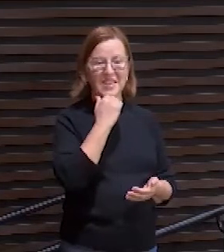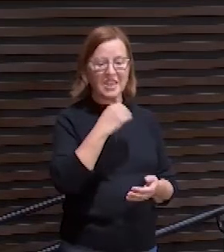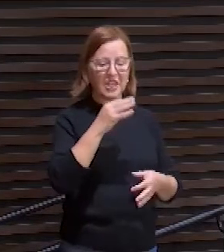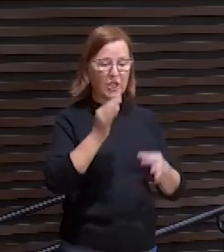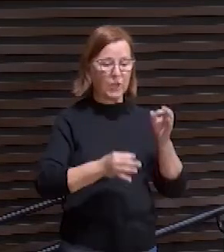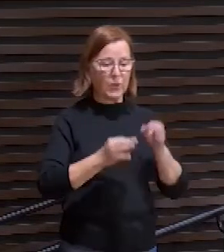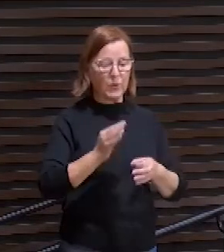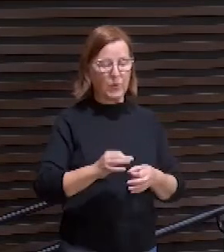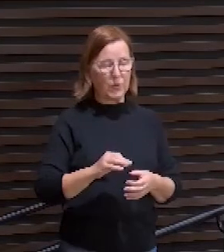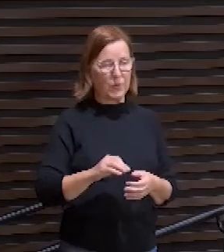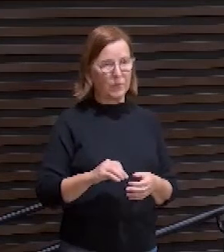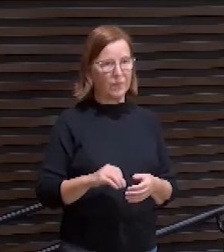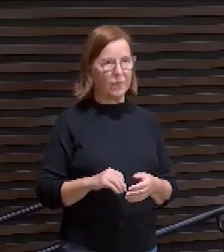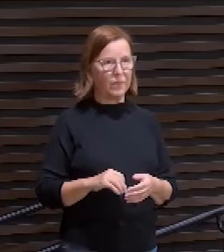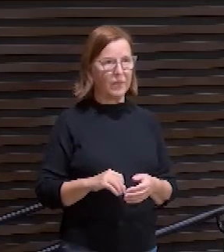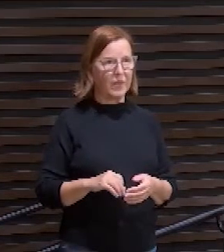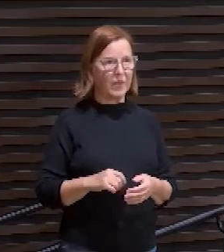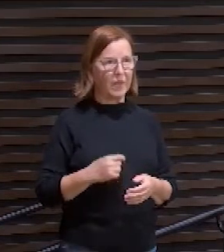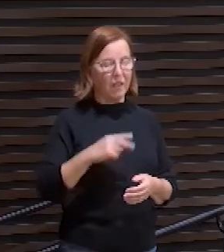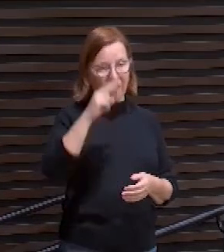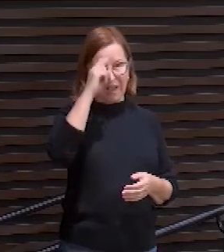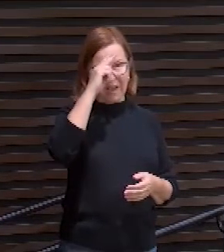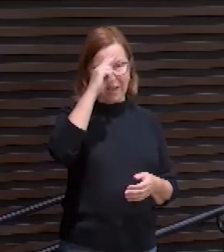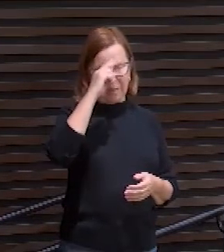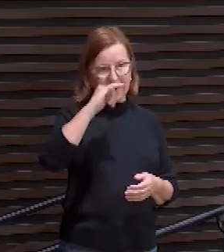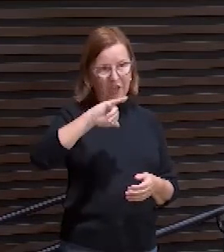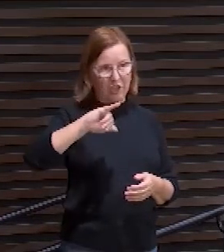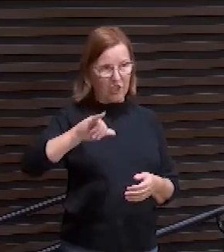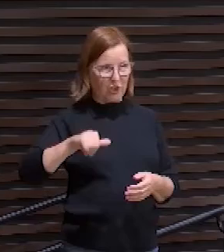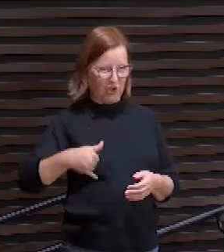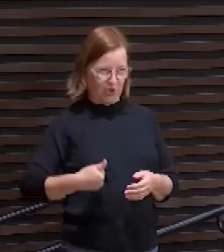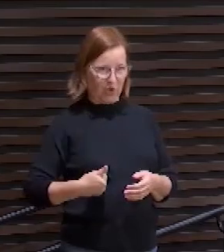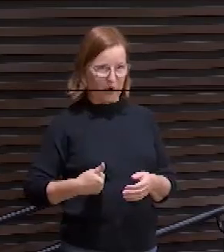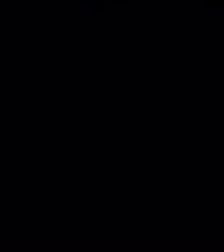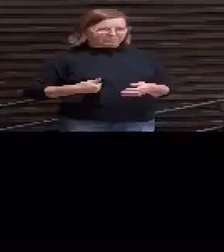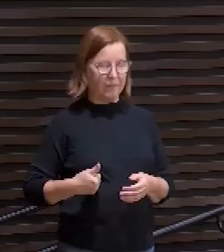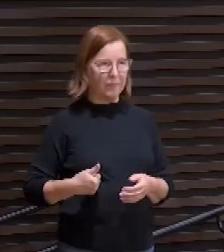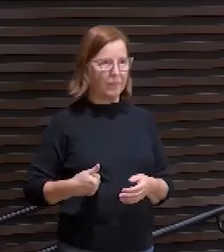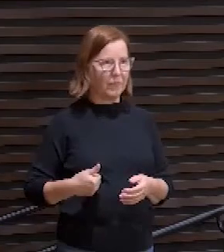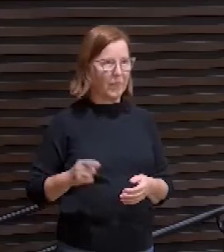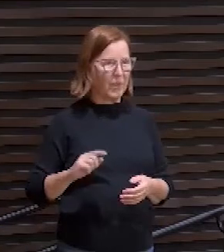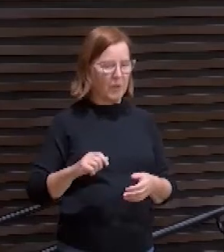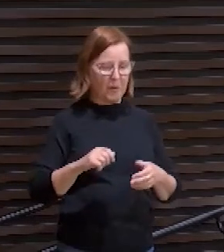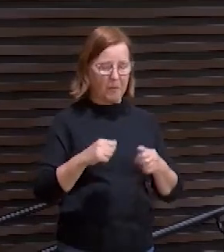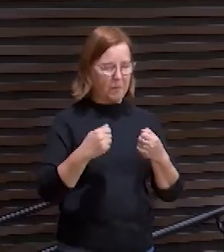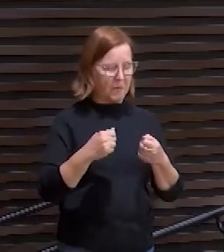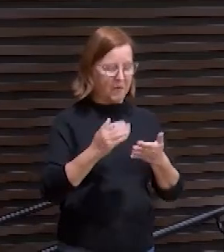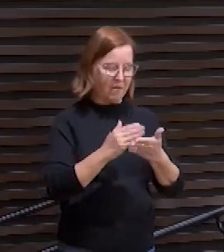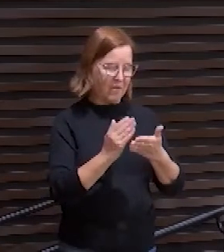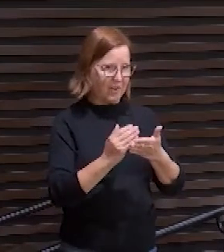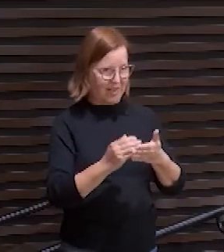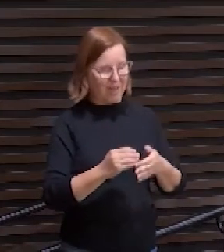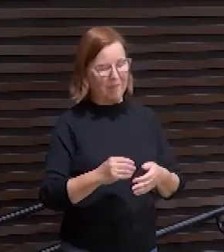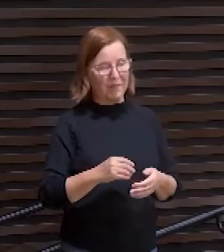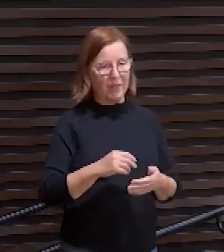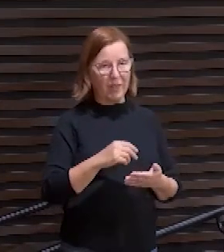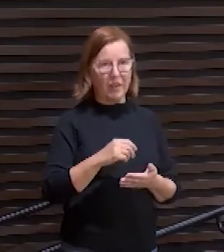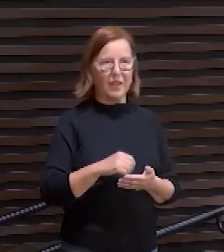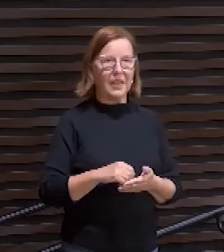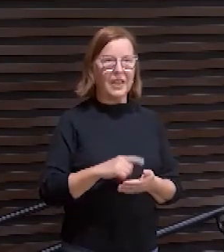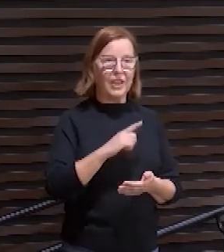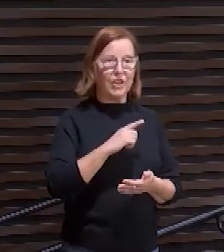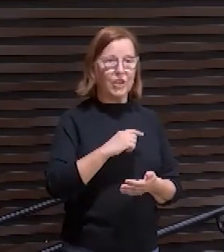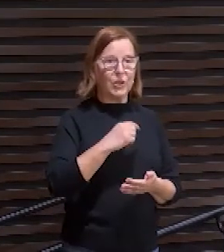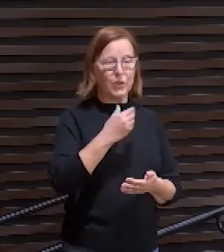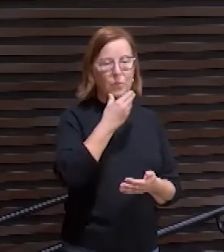Eu lembrei aqui de Jó, né? Jó, vocês não precisam abrir, eu vou ler rapidamente aqui, Jó 1:1. Havia um homem